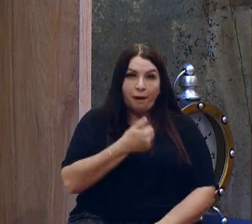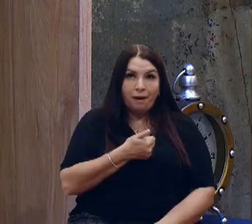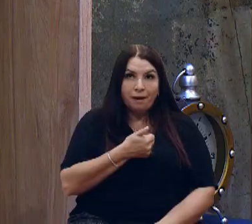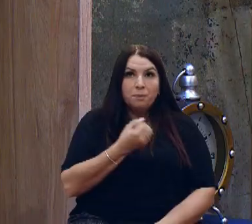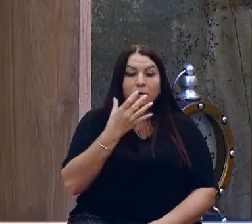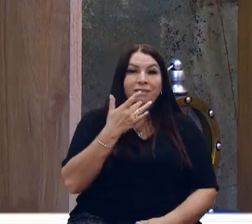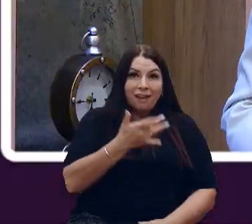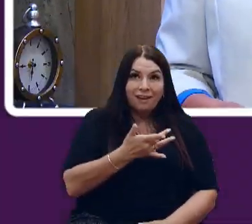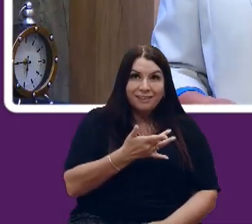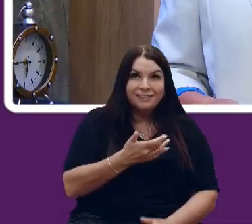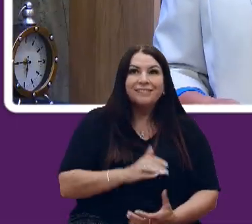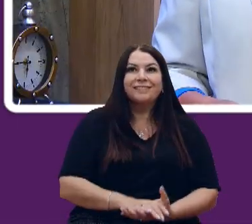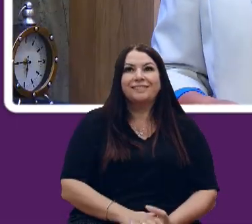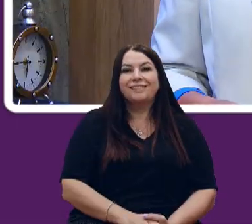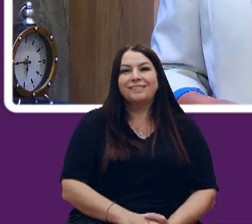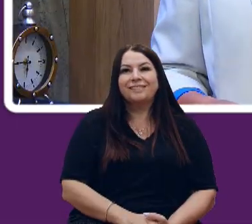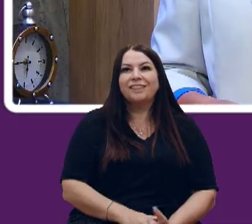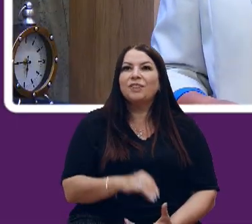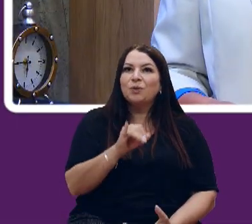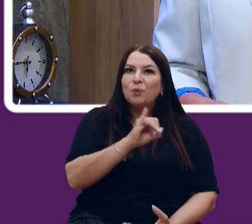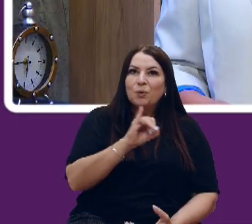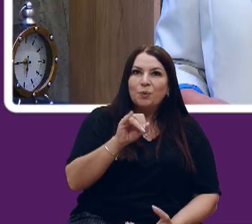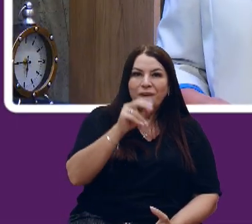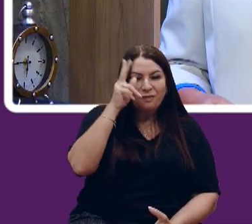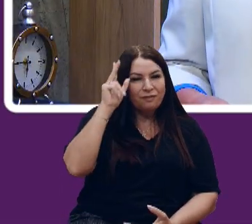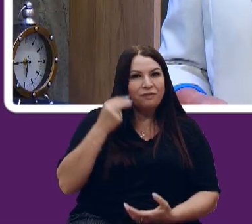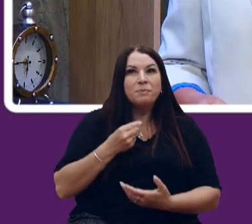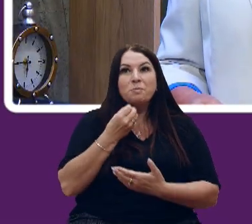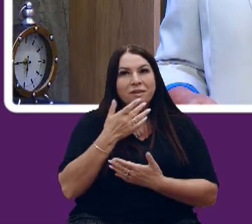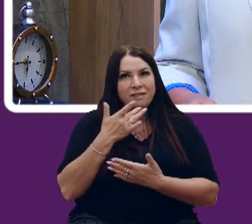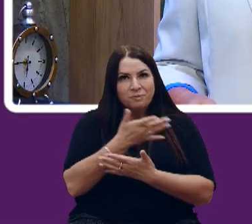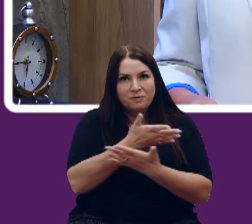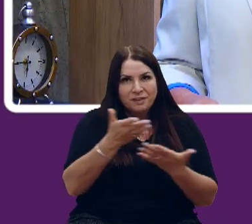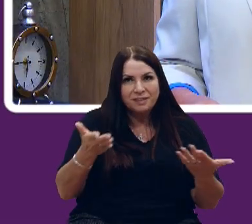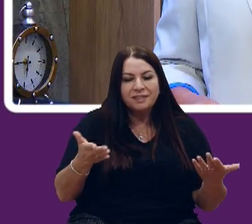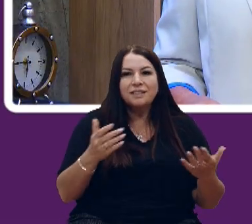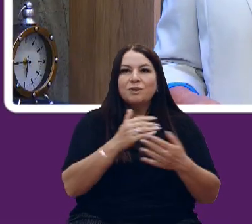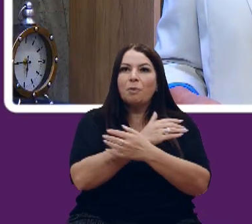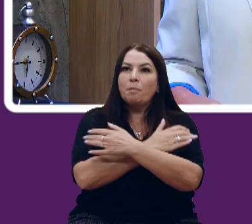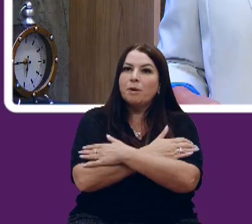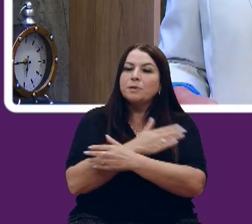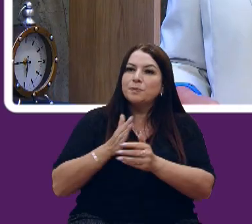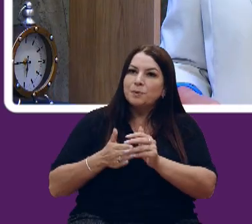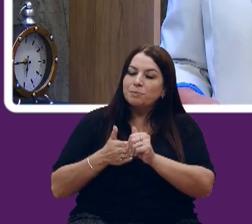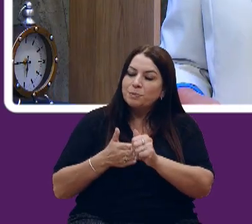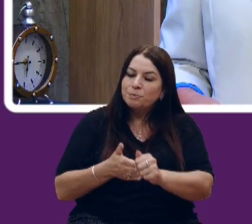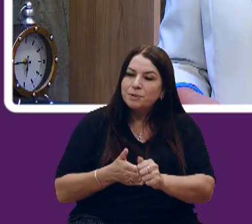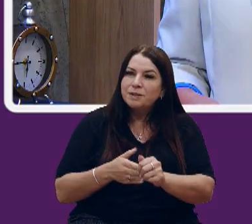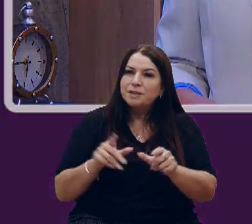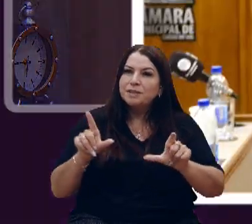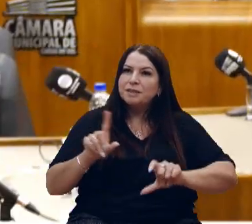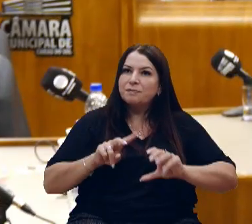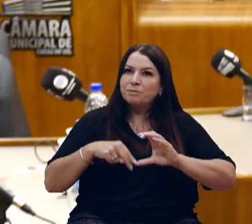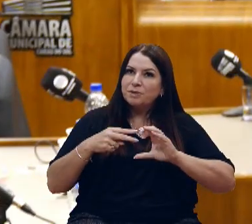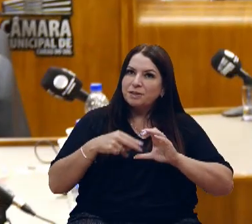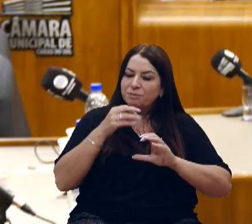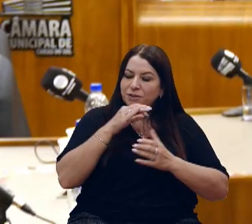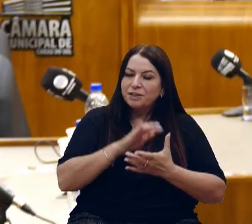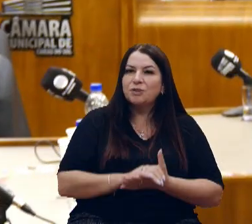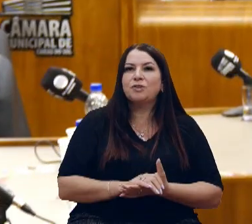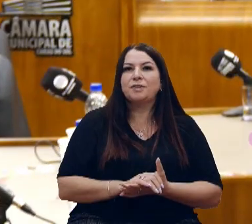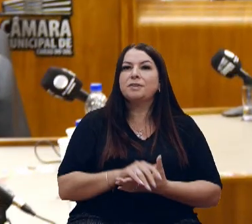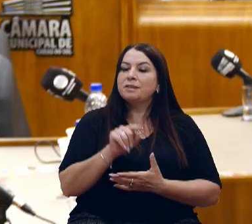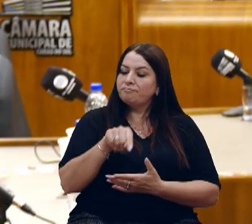Boa tarde já, né? Oi, Vivi. Boa tarde para você. Um abraço para quem nos acompanha aqui na TV Câmara Caxias.